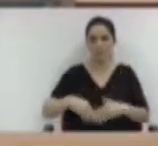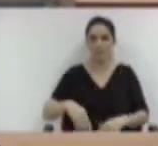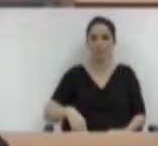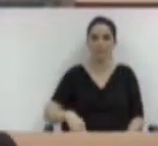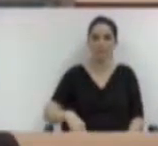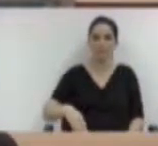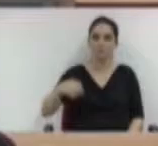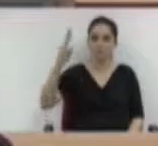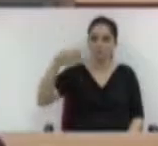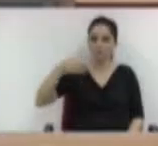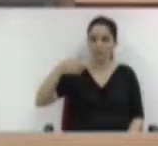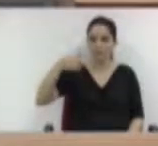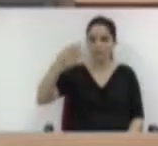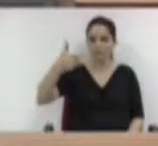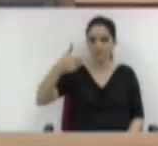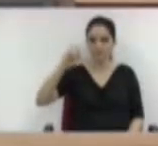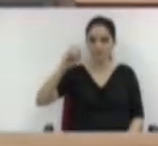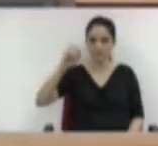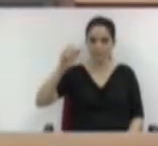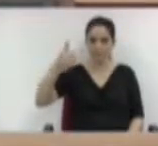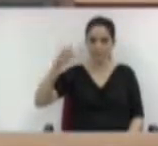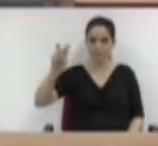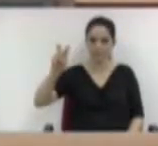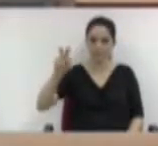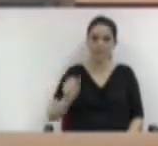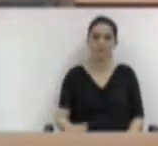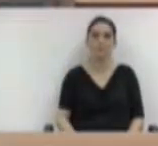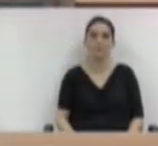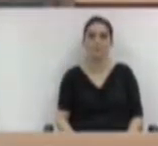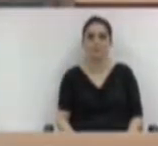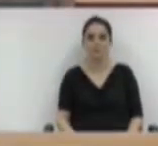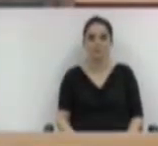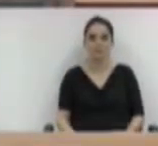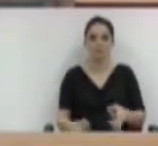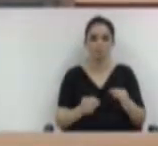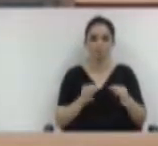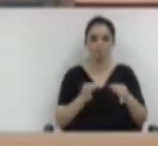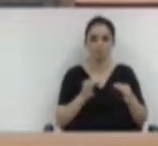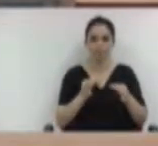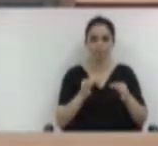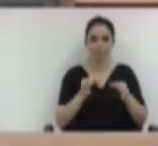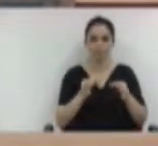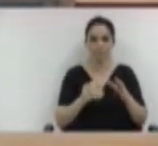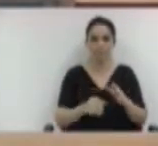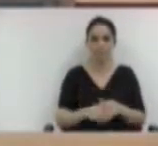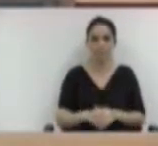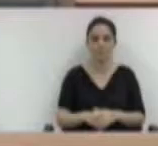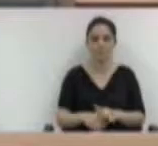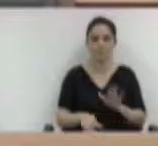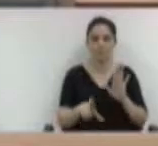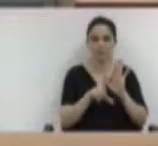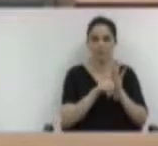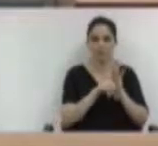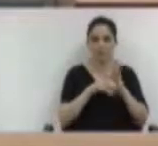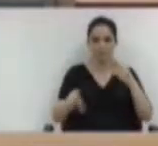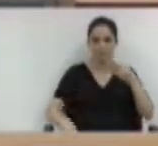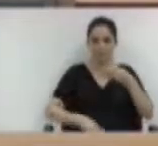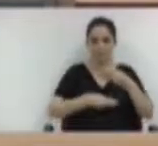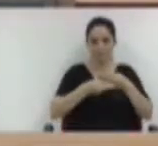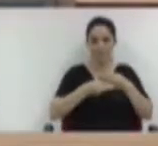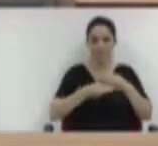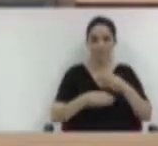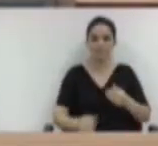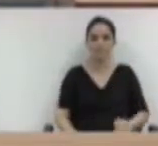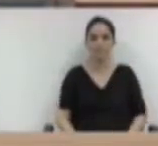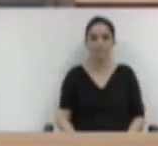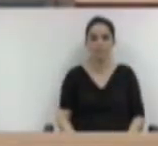19/2015. Acrescenta-se onde couber artigo do projeto de lei complementar número 15/2015 com